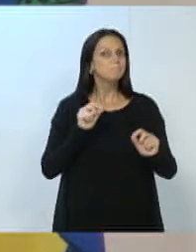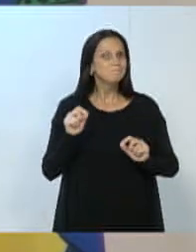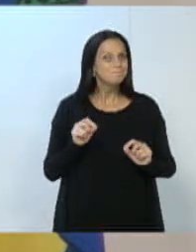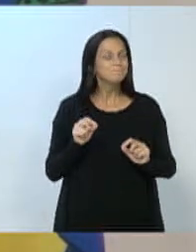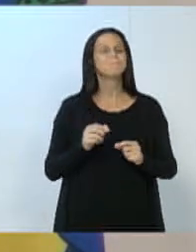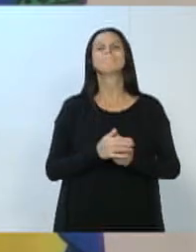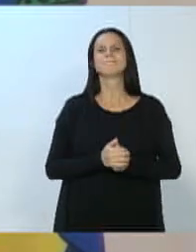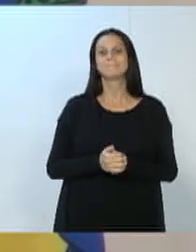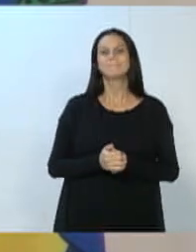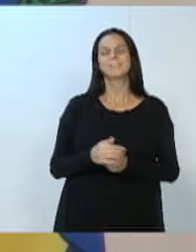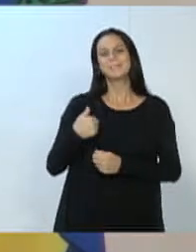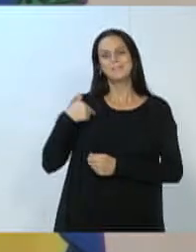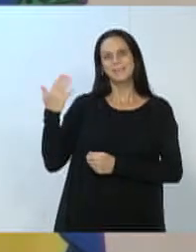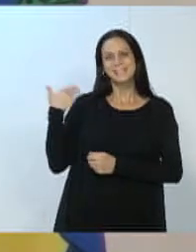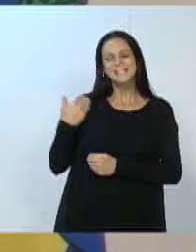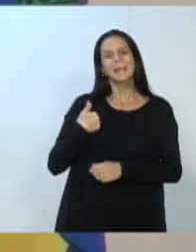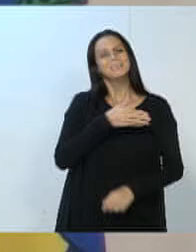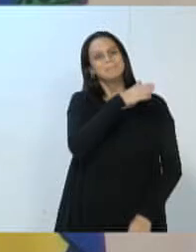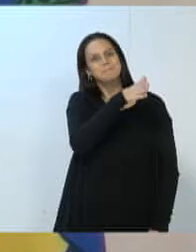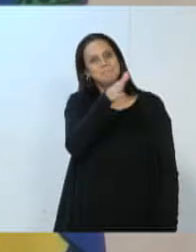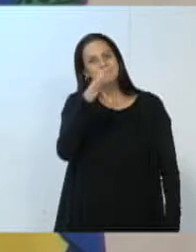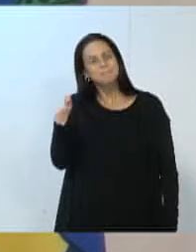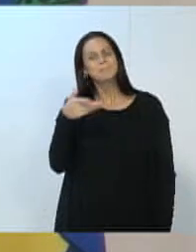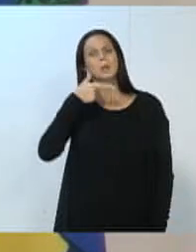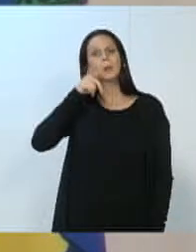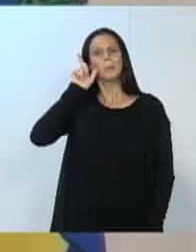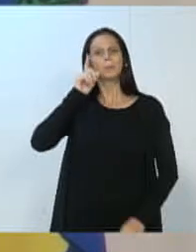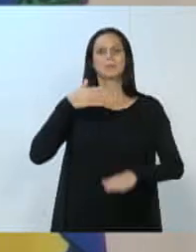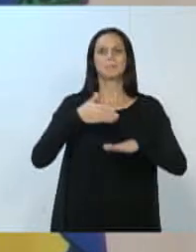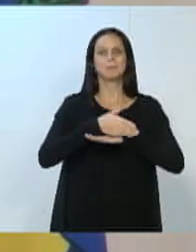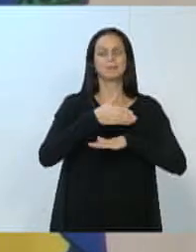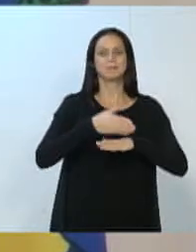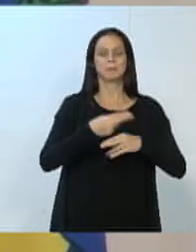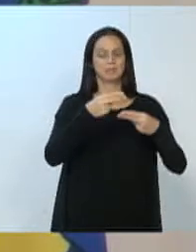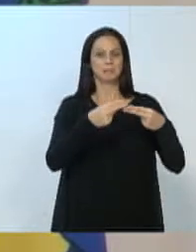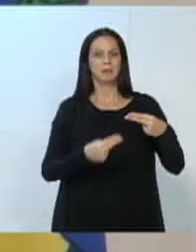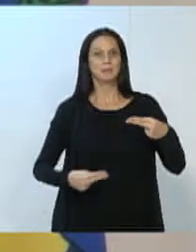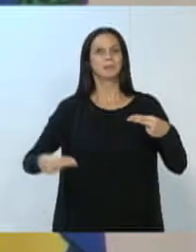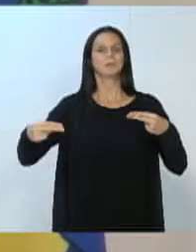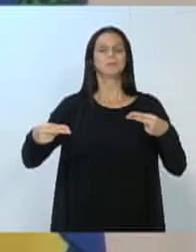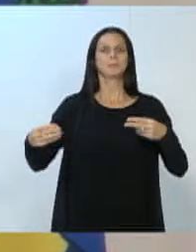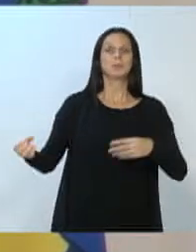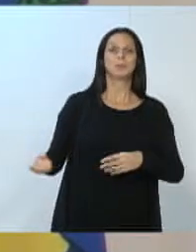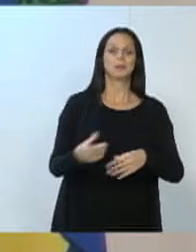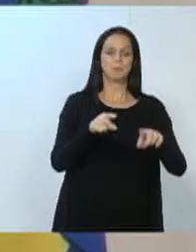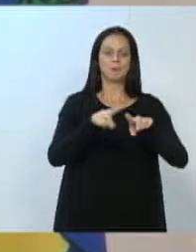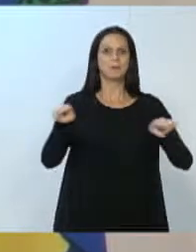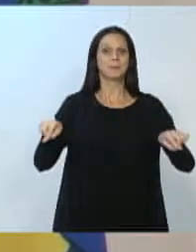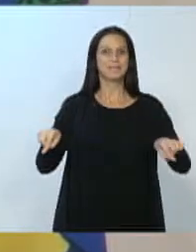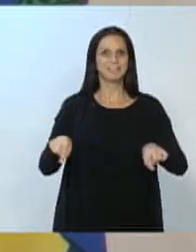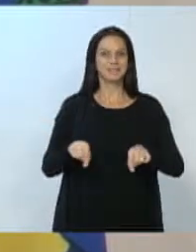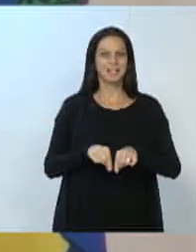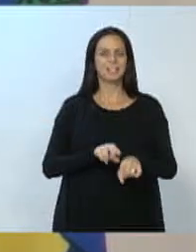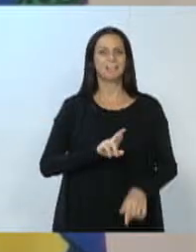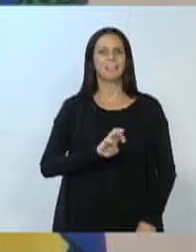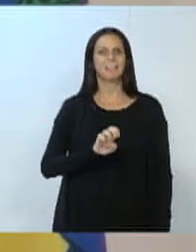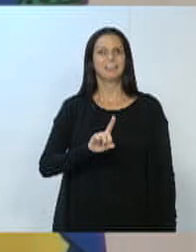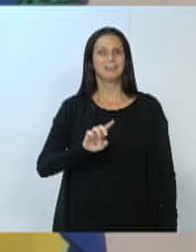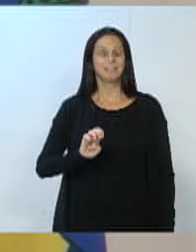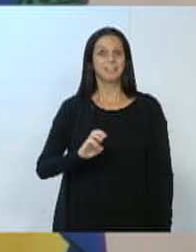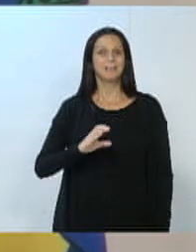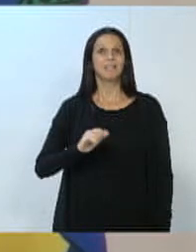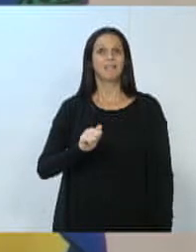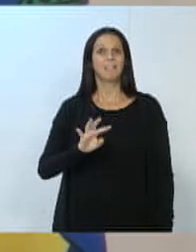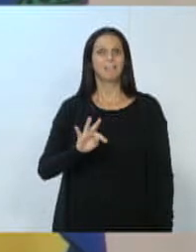mente né das minhas últimas agendas participei ontem da inauguração da nova sala da rede Catarina de proteção à